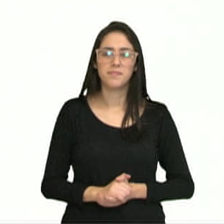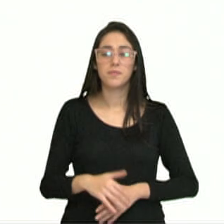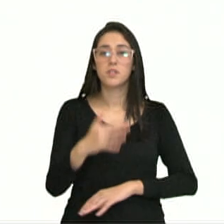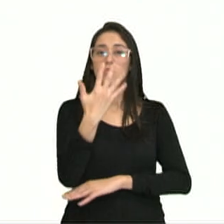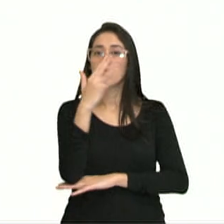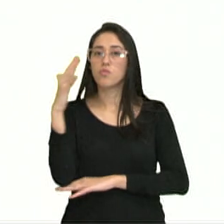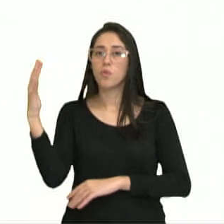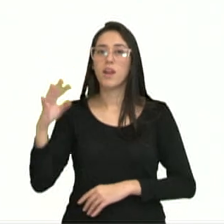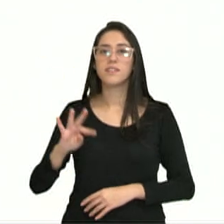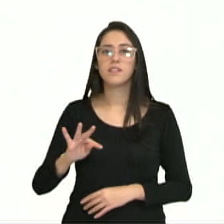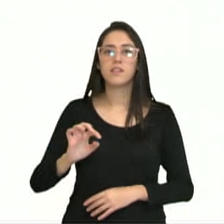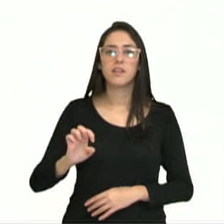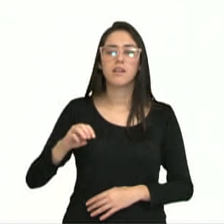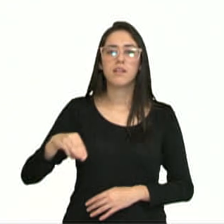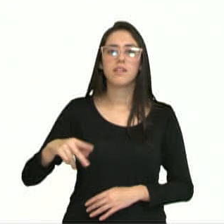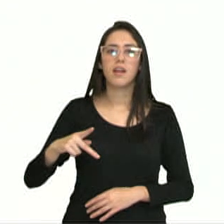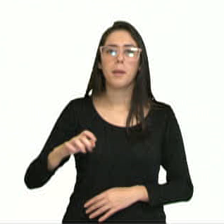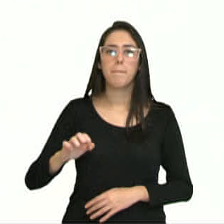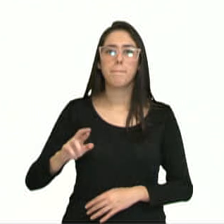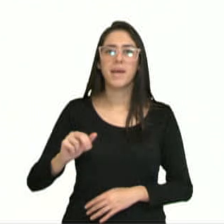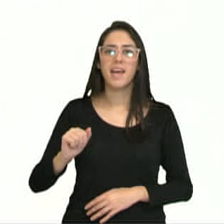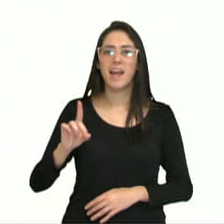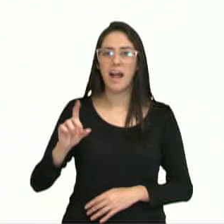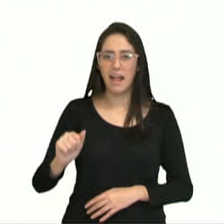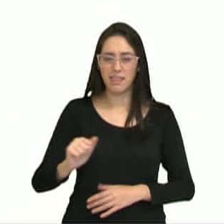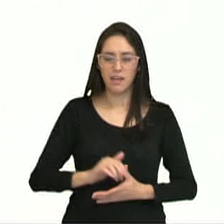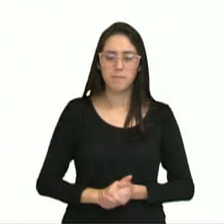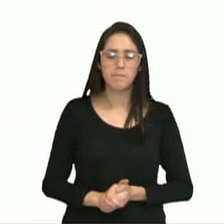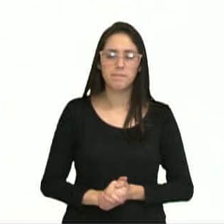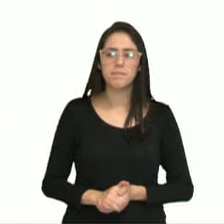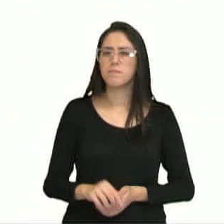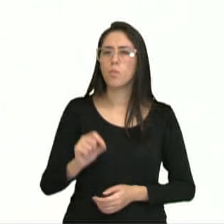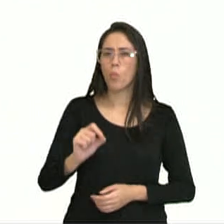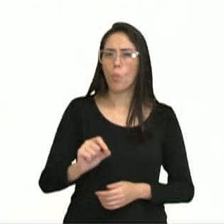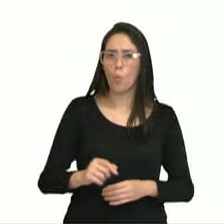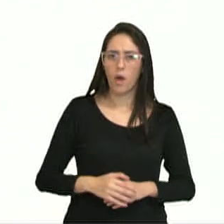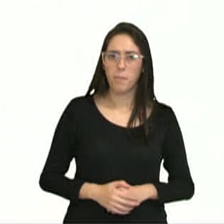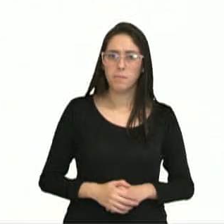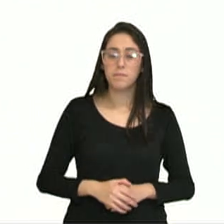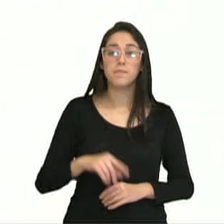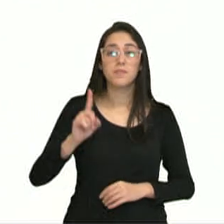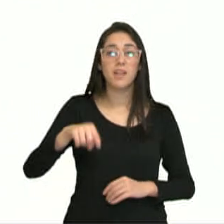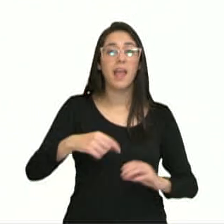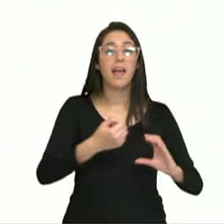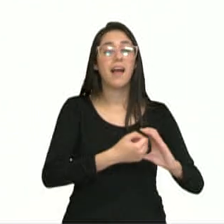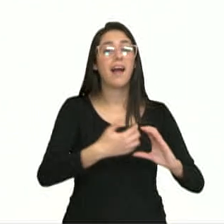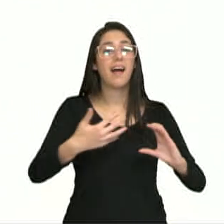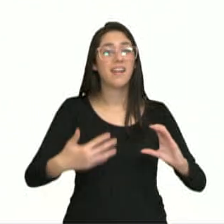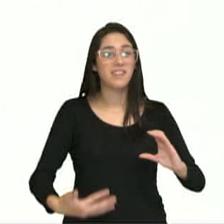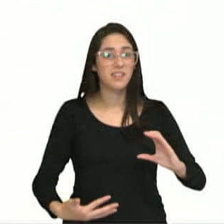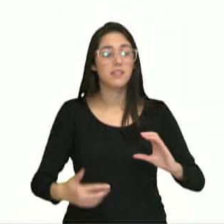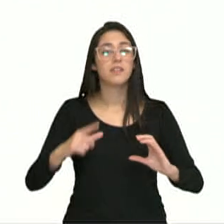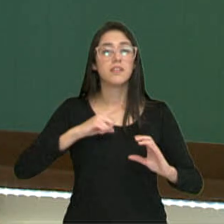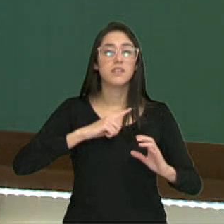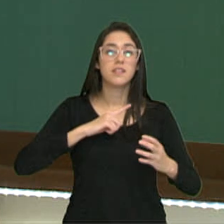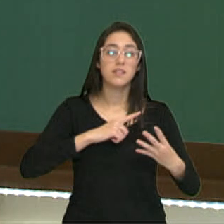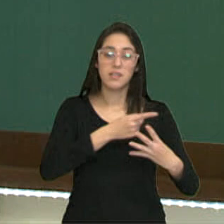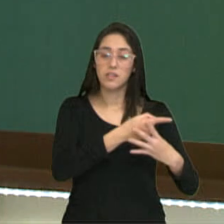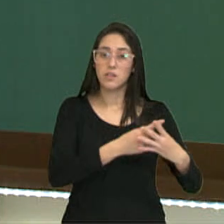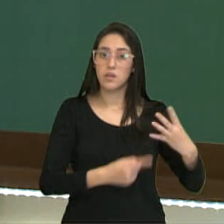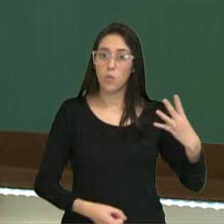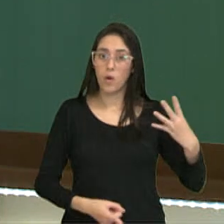Floresta temperada. A floresta temperada, ela tem a característica de ter as 4 estações do ano